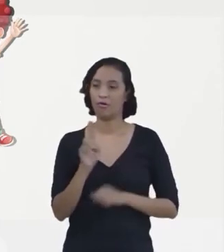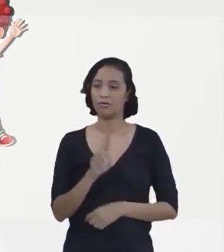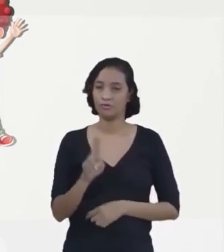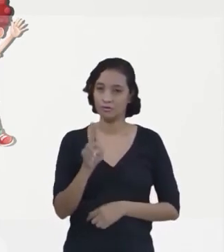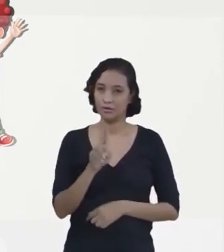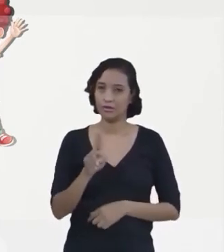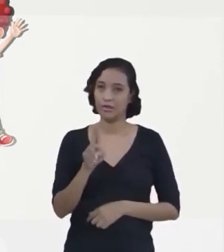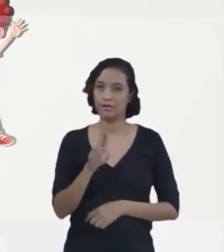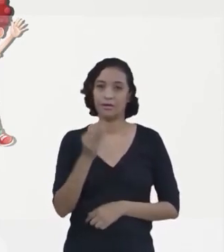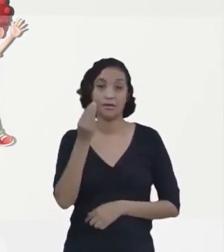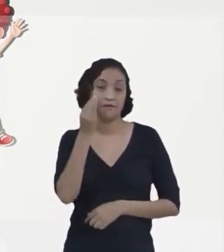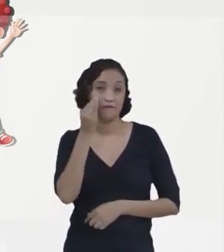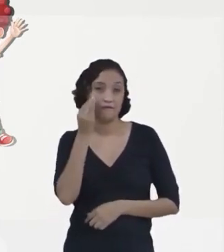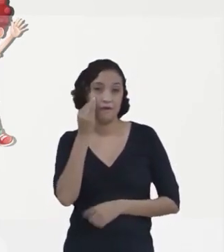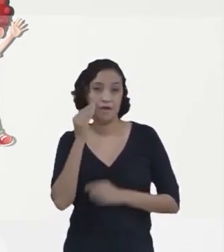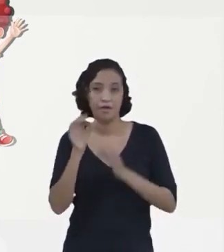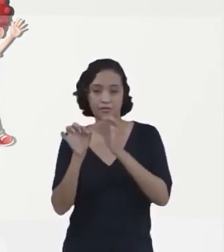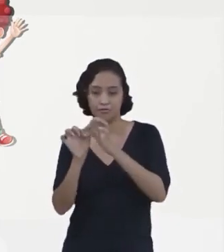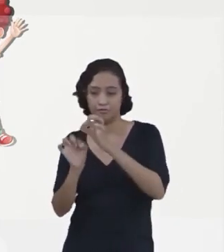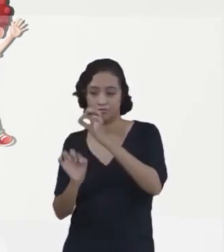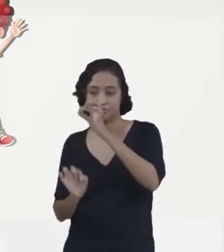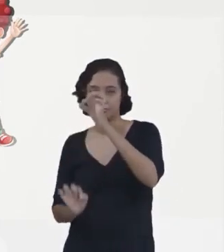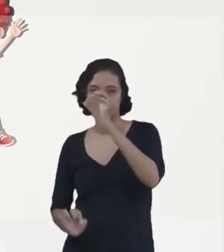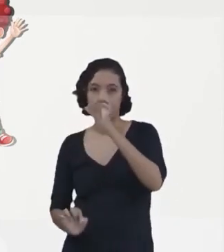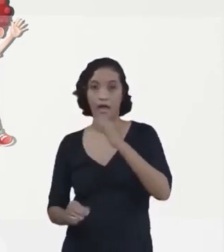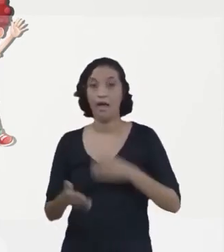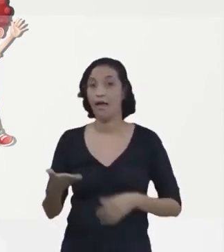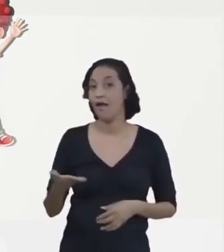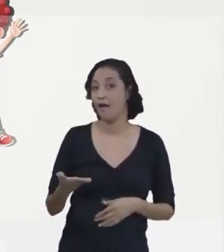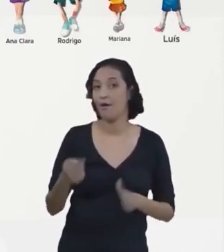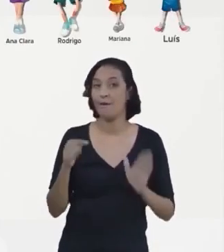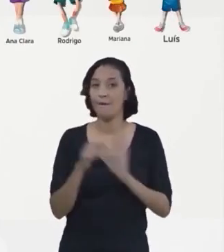altura. Então, agora vamos para as perguntas.